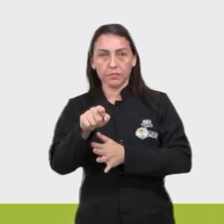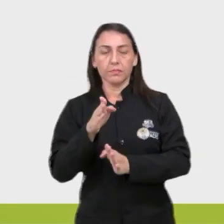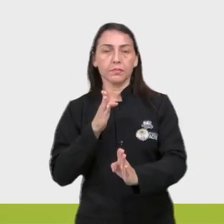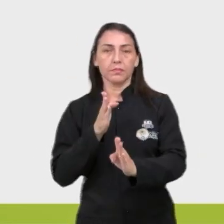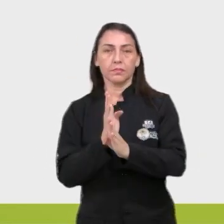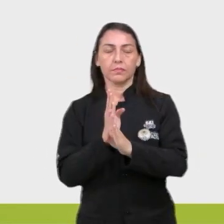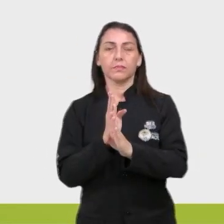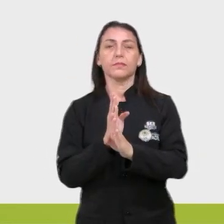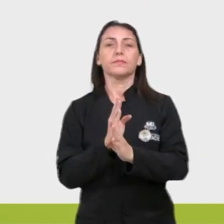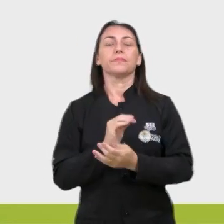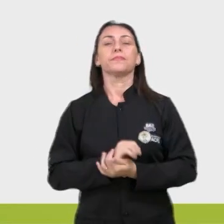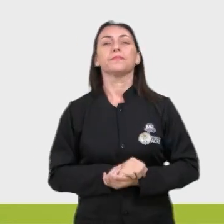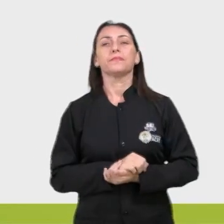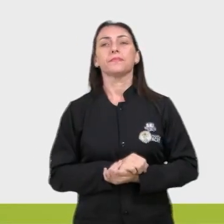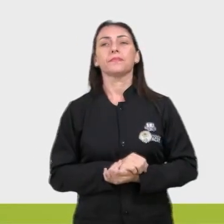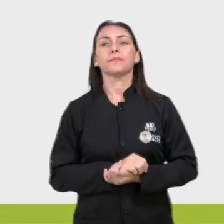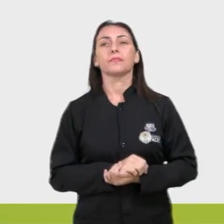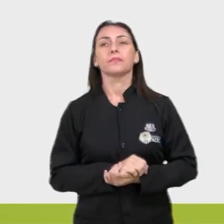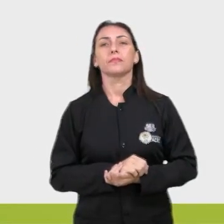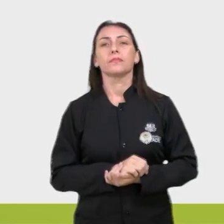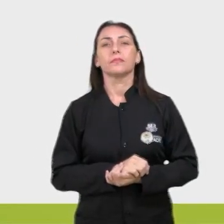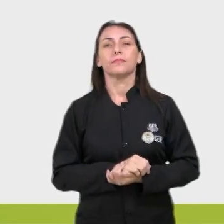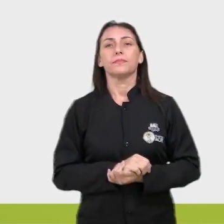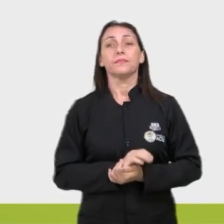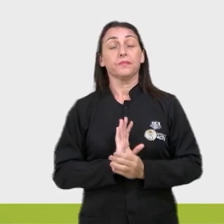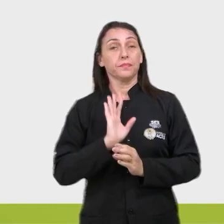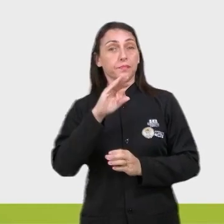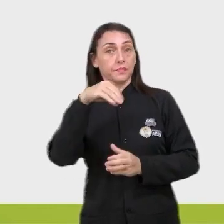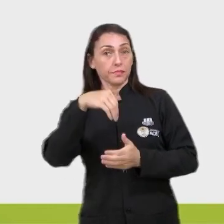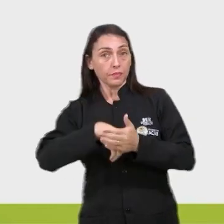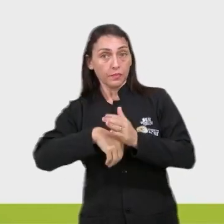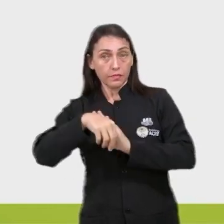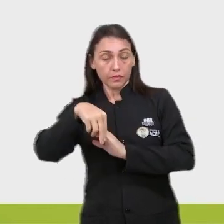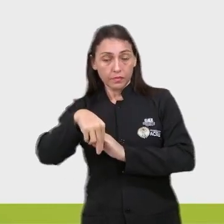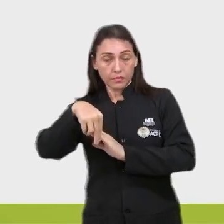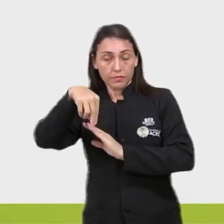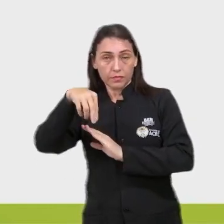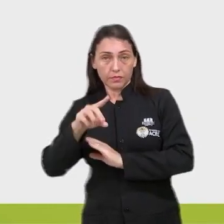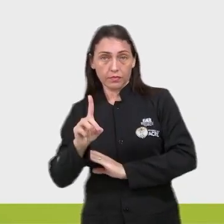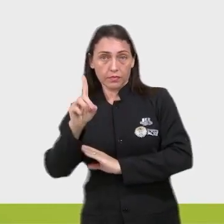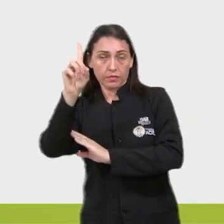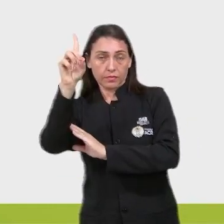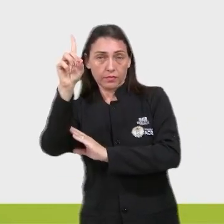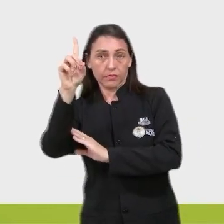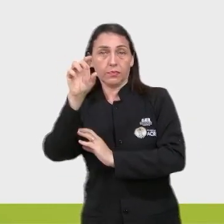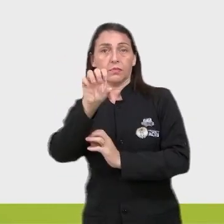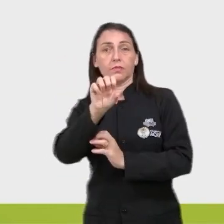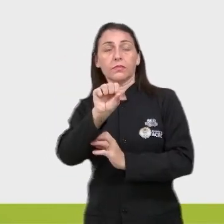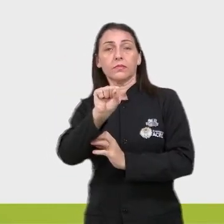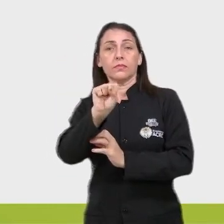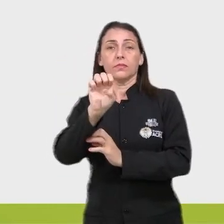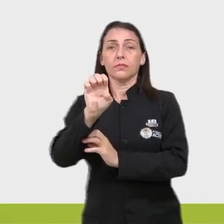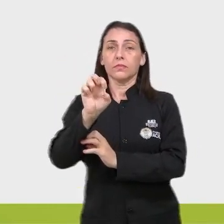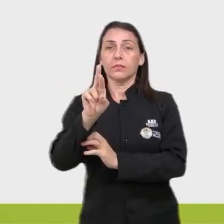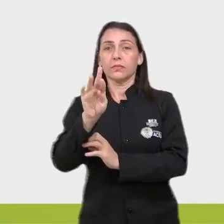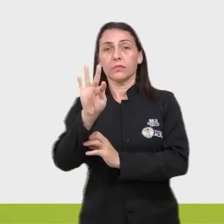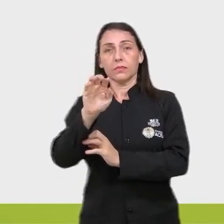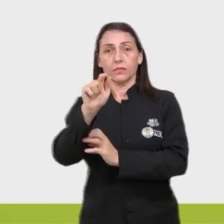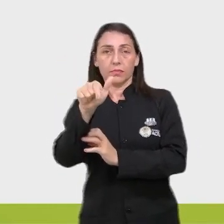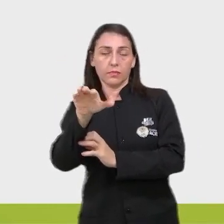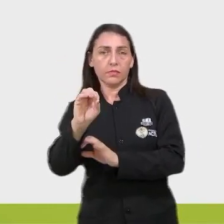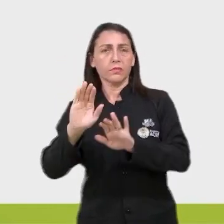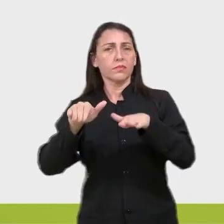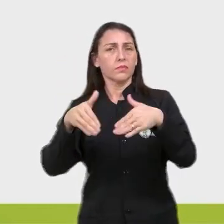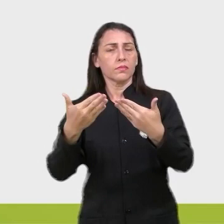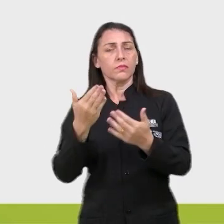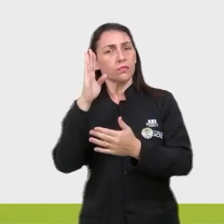domínio morfoclimático da Caatinga. No interior do Nordeste, tá? Lá no chamado sertão nordestino. Quais são